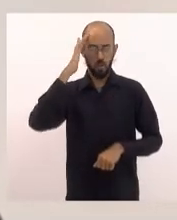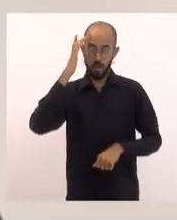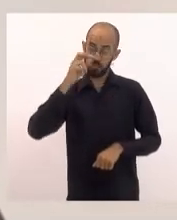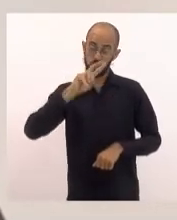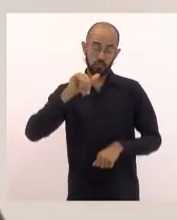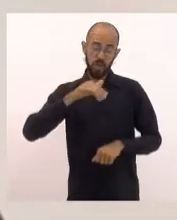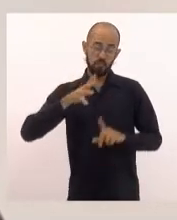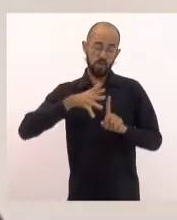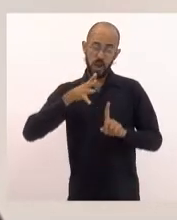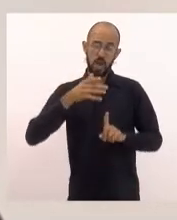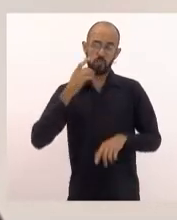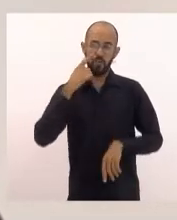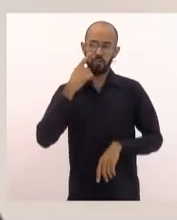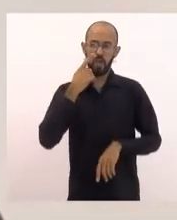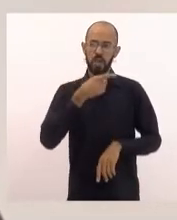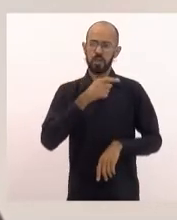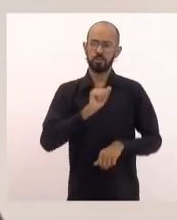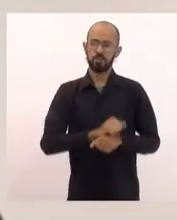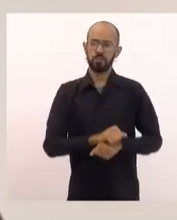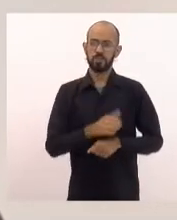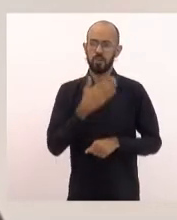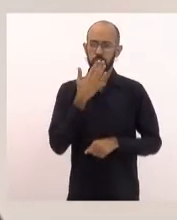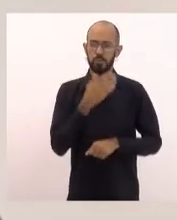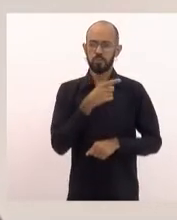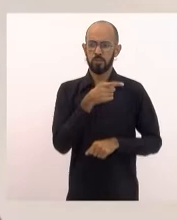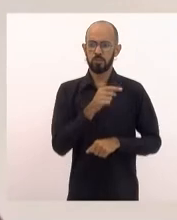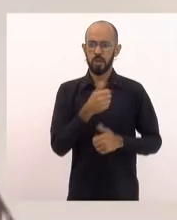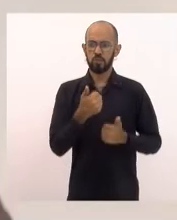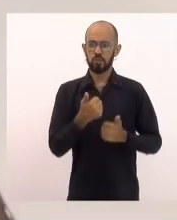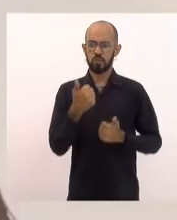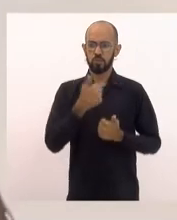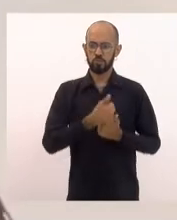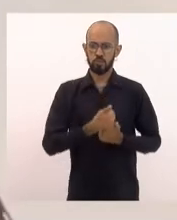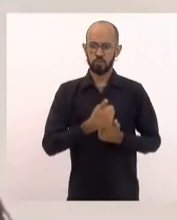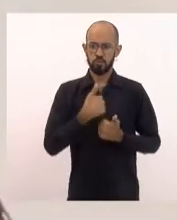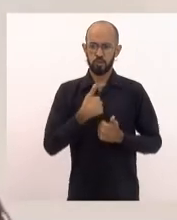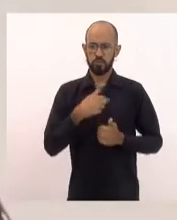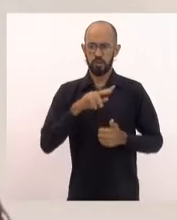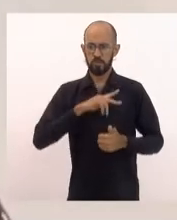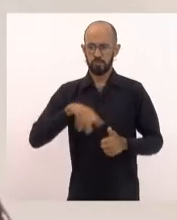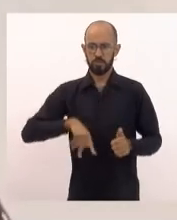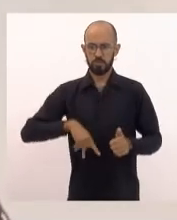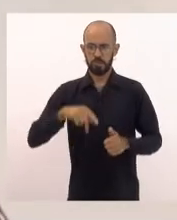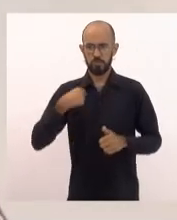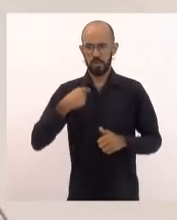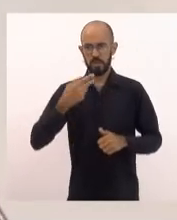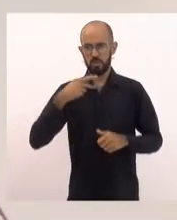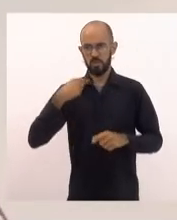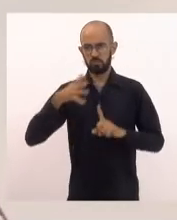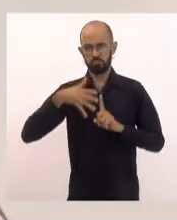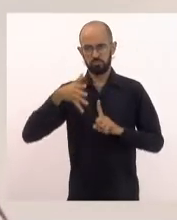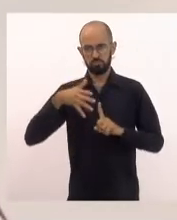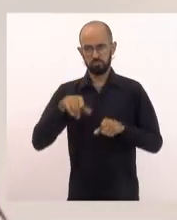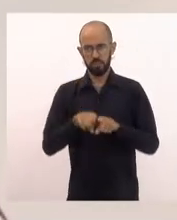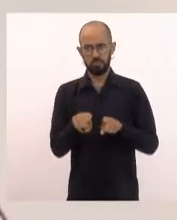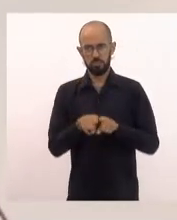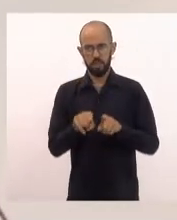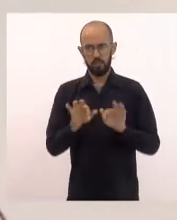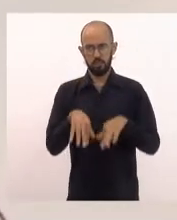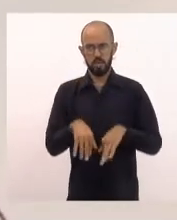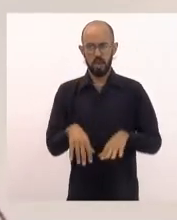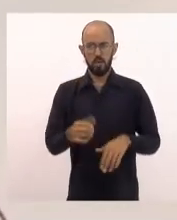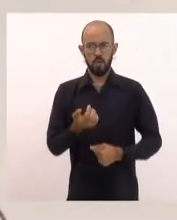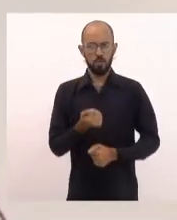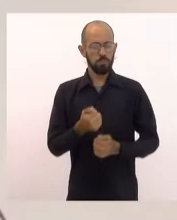falar. Eu vou pedir na hora para Vossa Excelência assumir a presidência para que eu faça uma fala rápida no expediente final. Prazer em revê-la